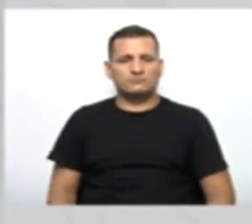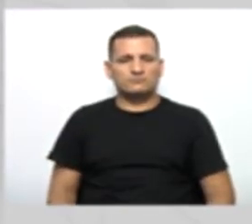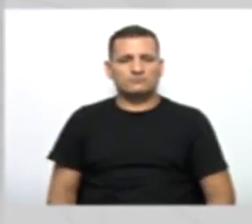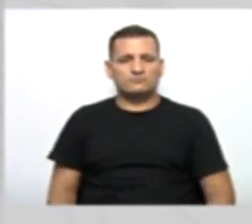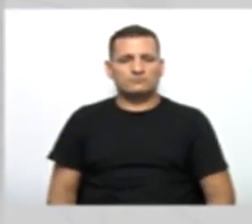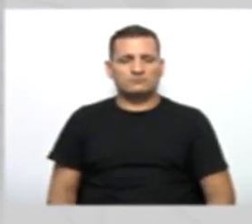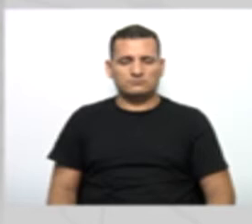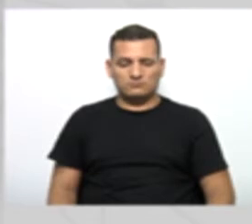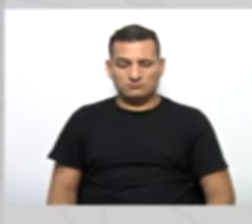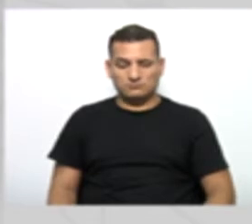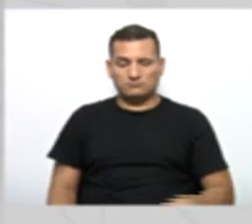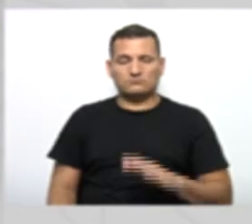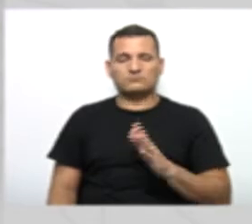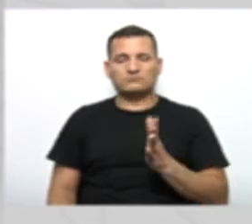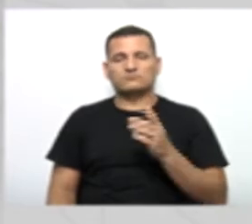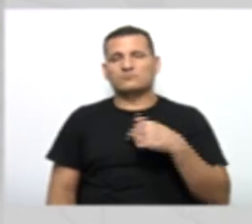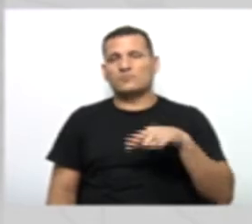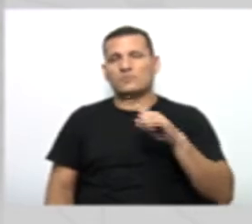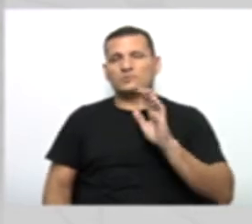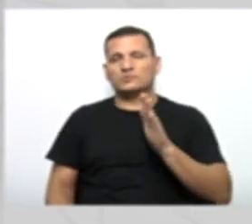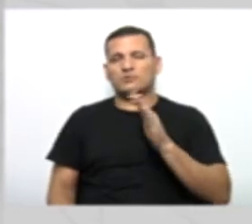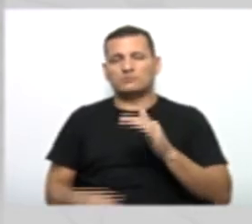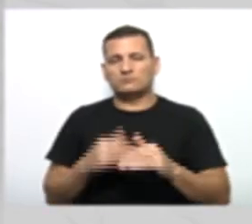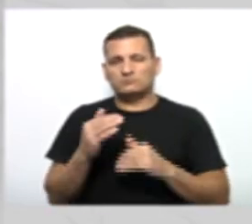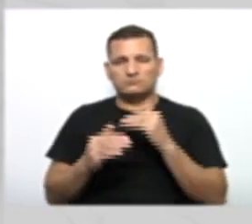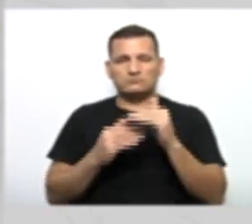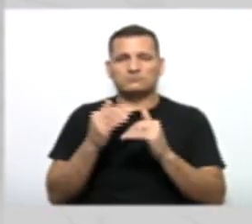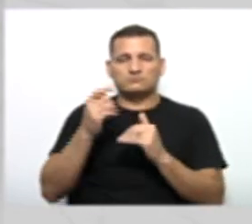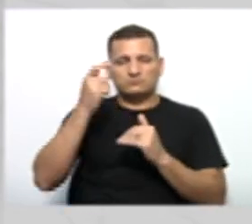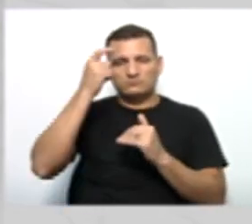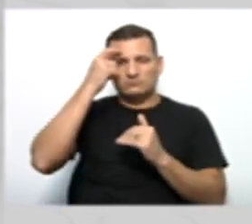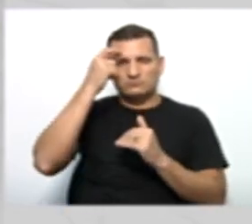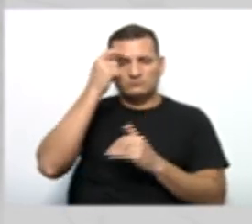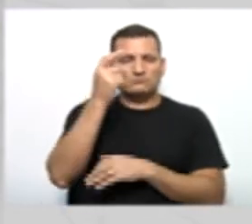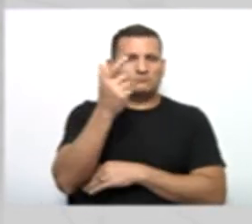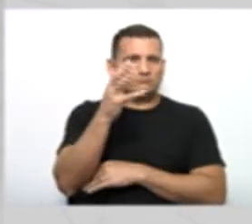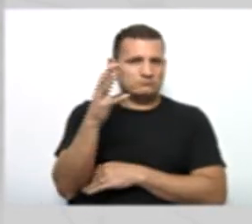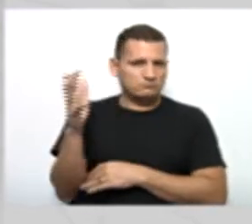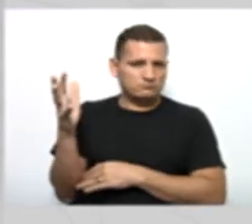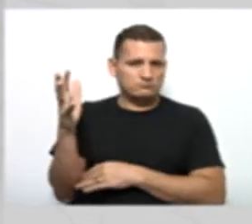Apesar de nós já termos evoluído na consciência ambiental,